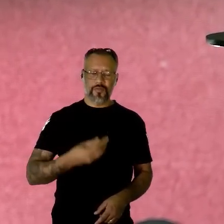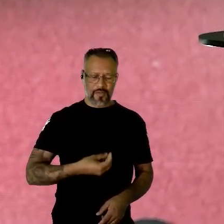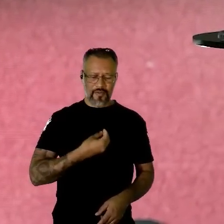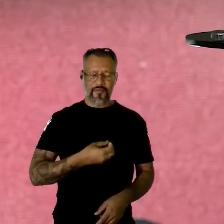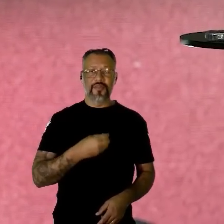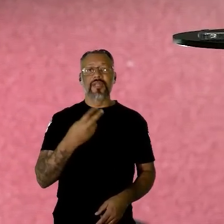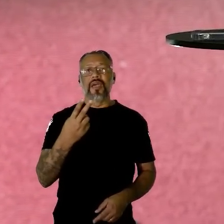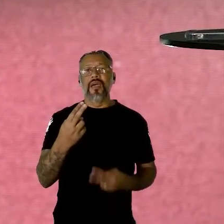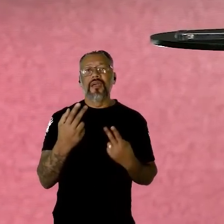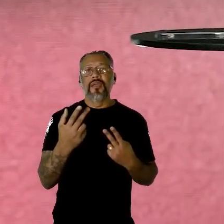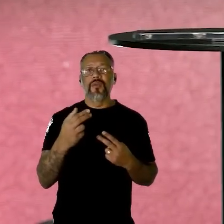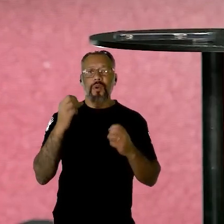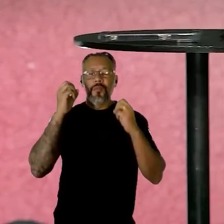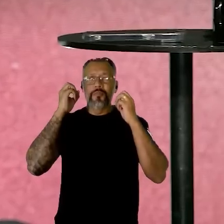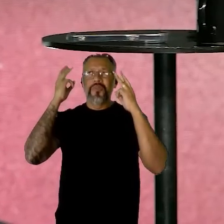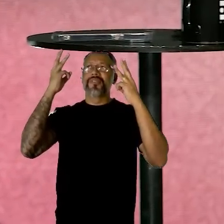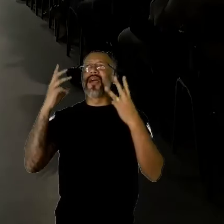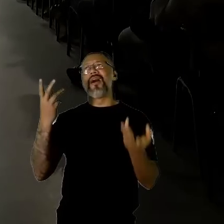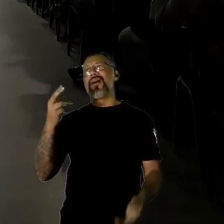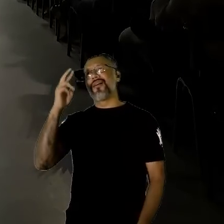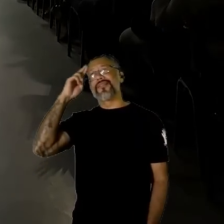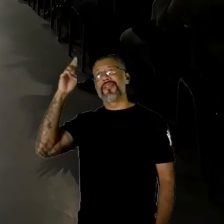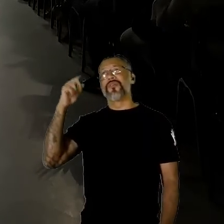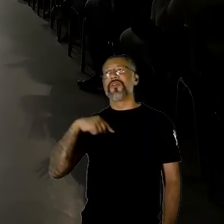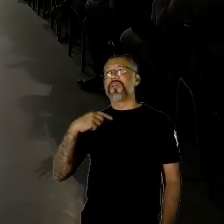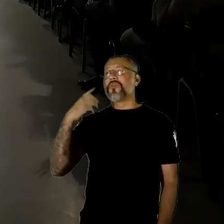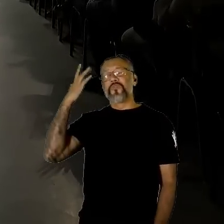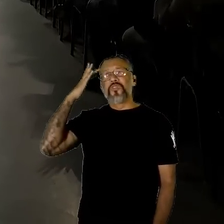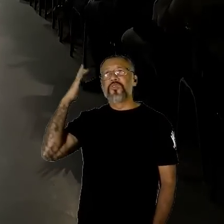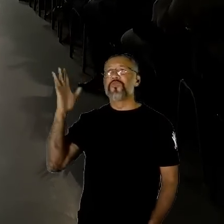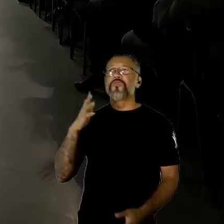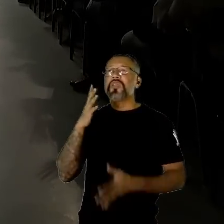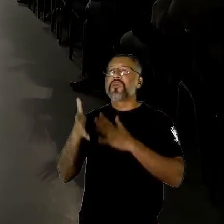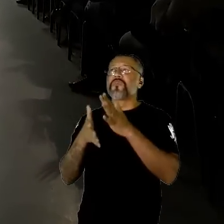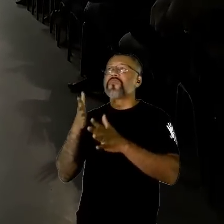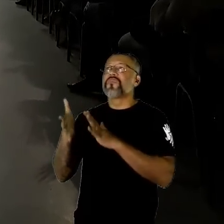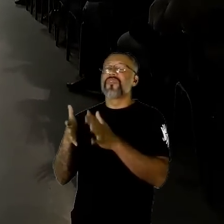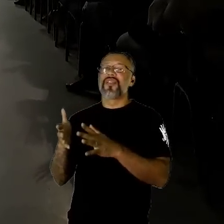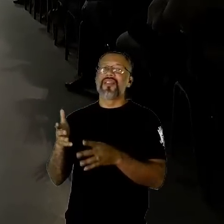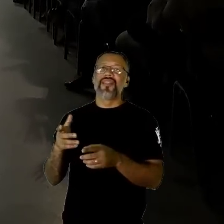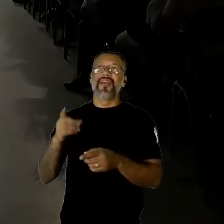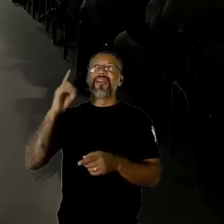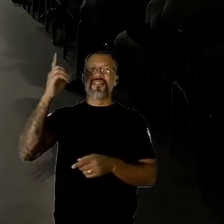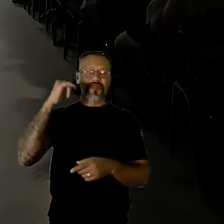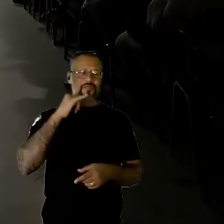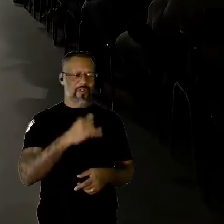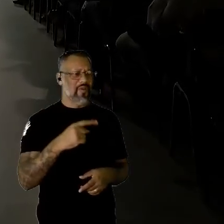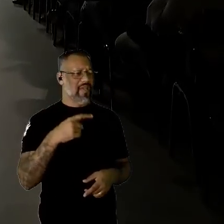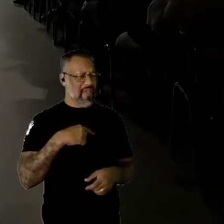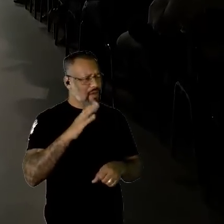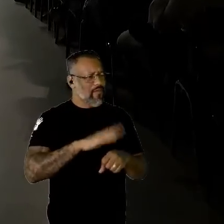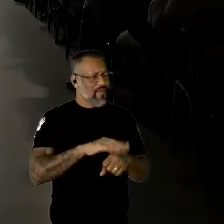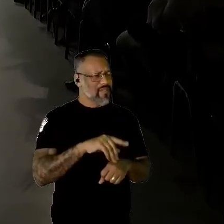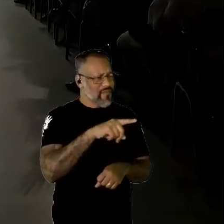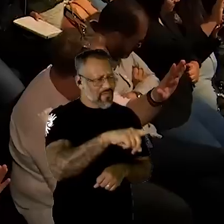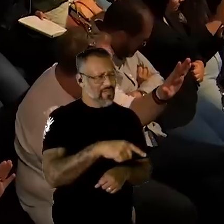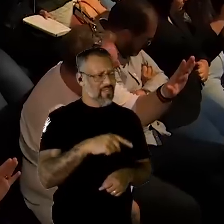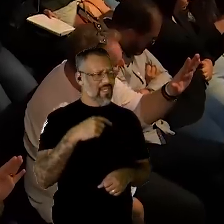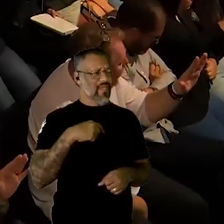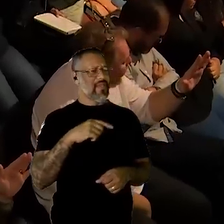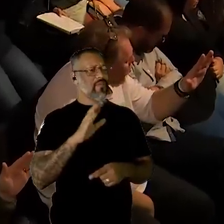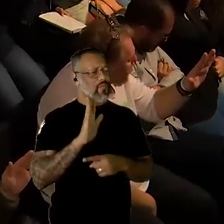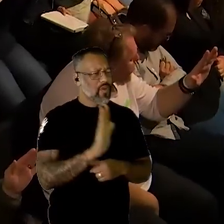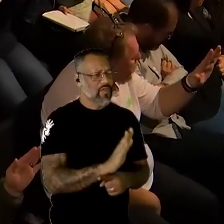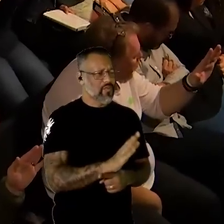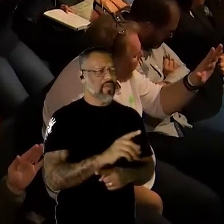eu não sei falar Senhor minha língua é pesada Eu sei eu dei a tua boca eu fiz a tua boca eu fiz o teu tom de voz eu fiz você eu